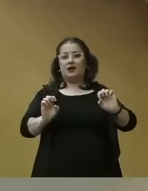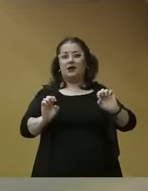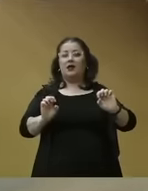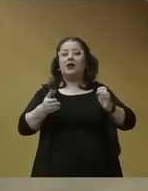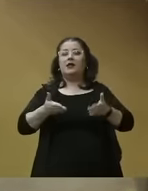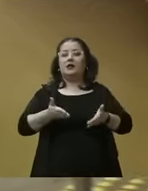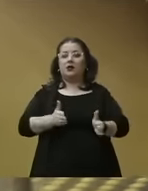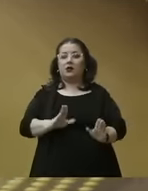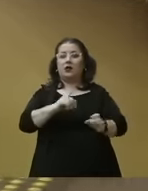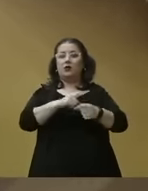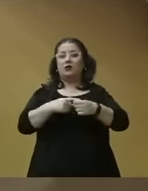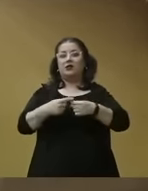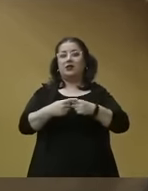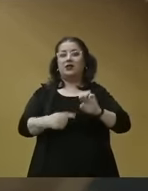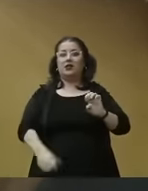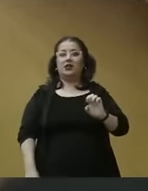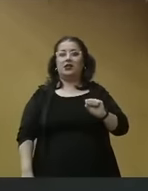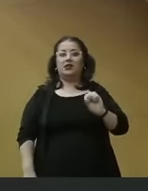de Estrela.